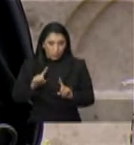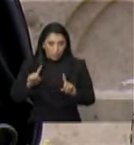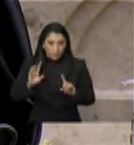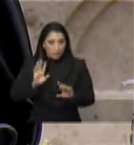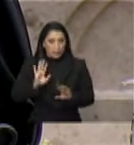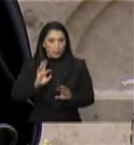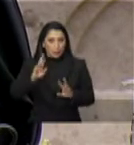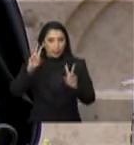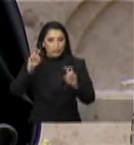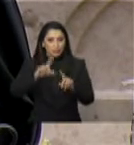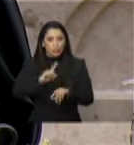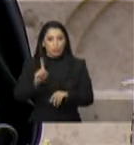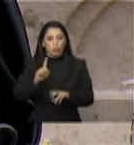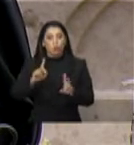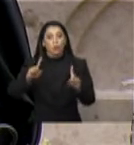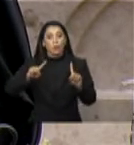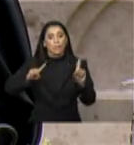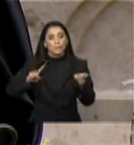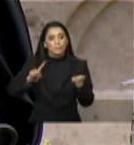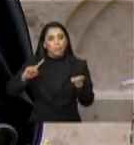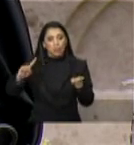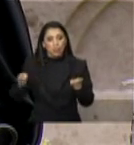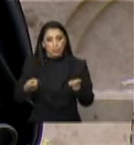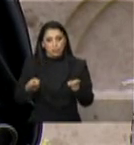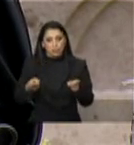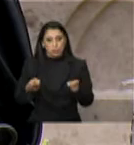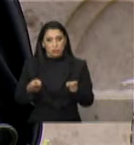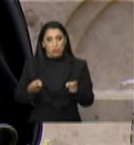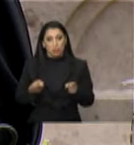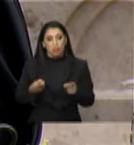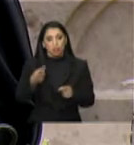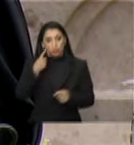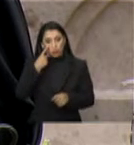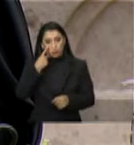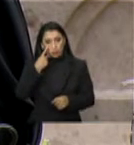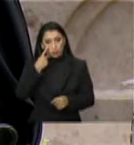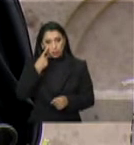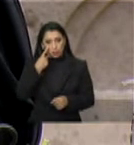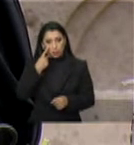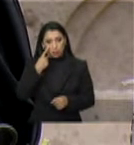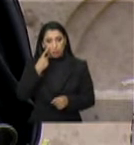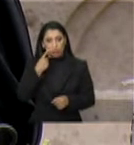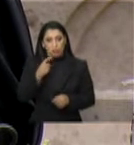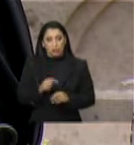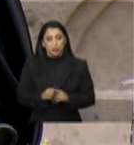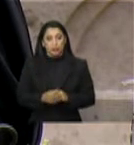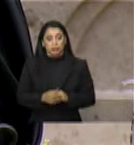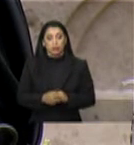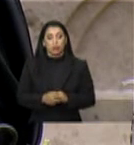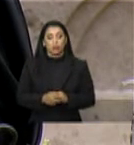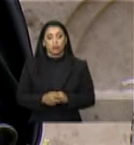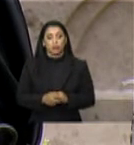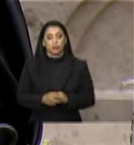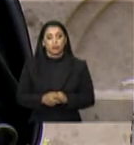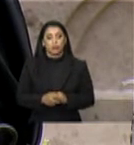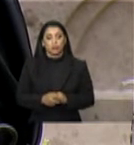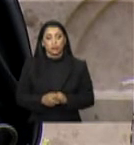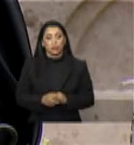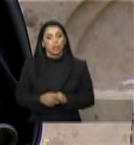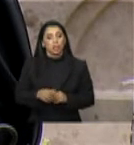para fazer algumas observações diante de estar brilhante exposição da